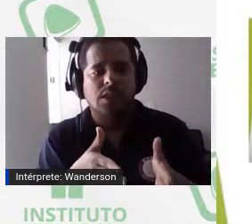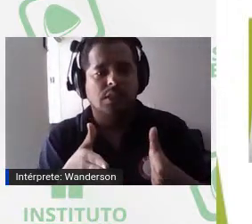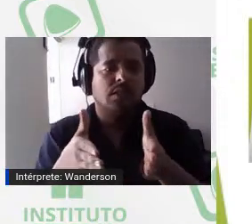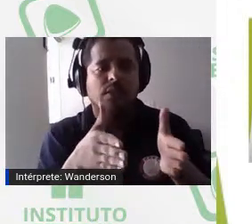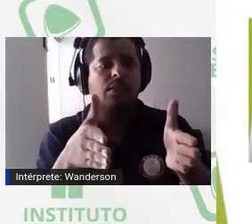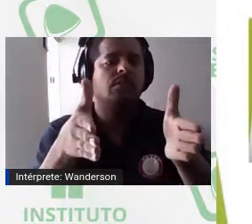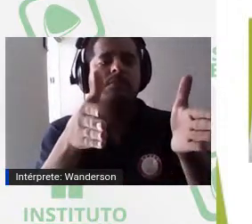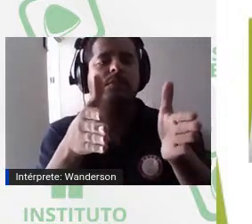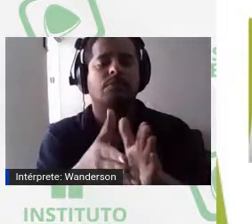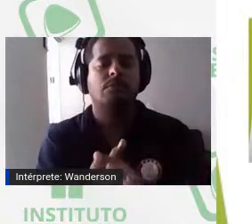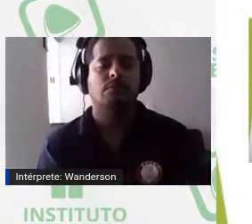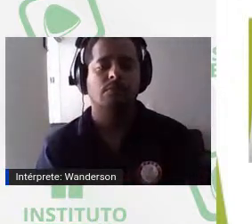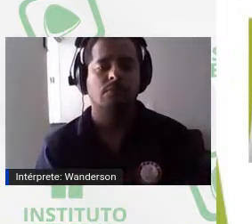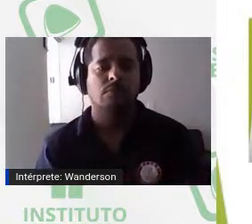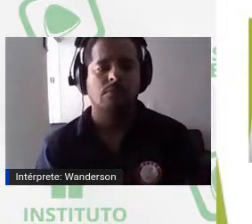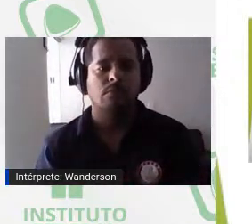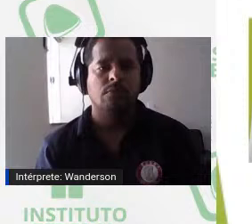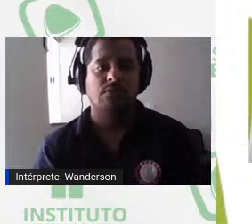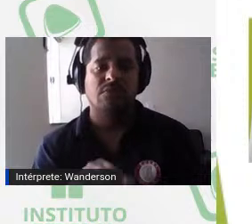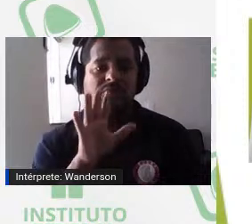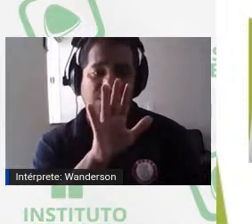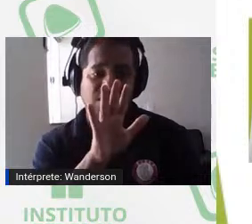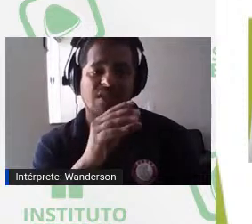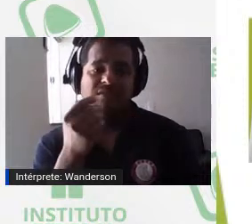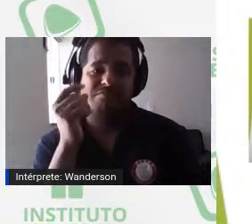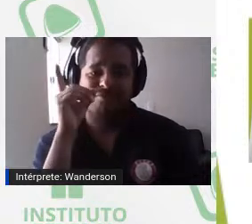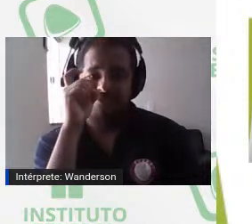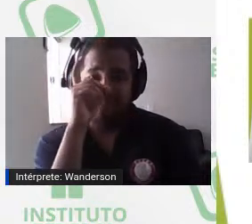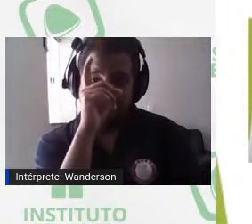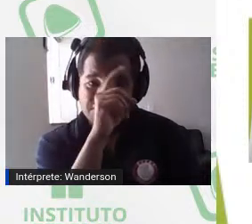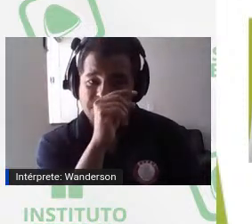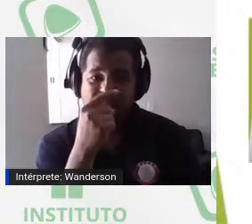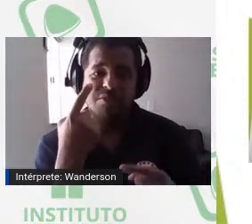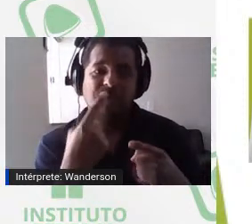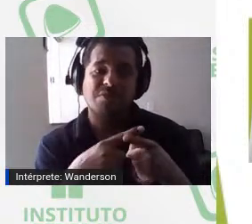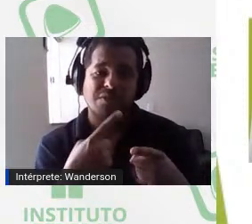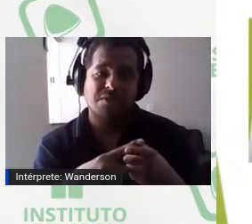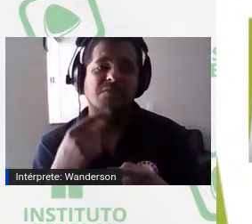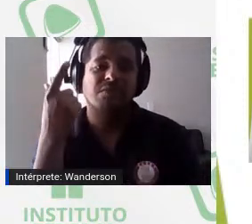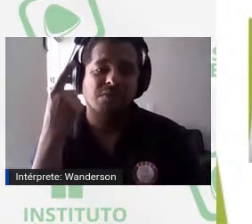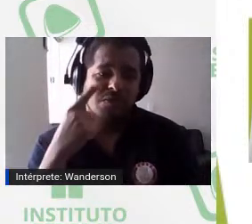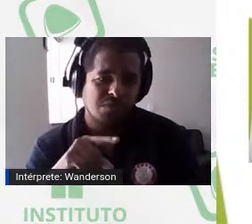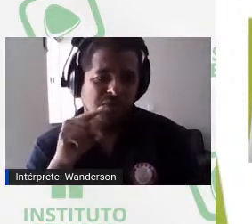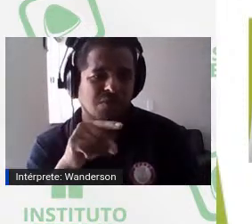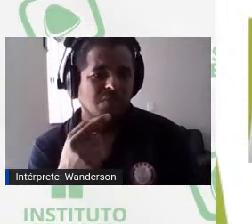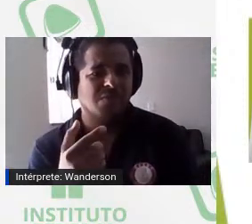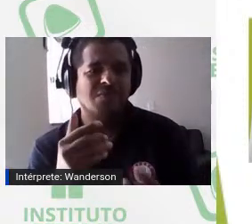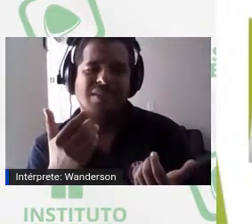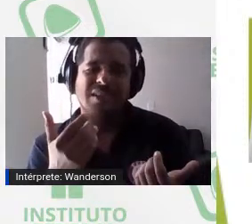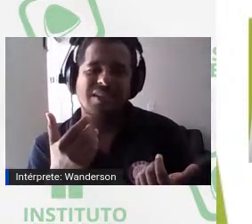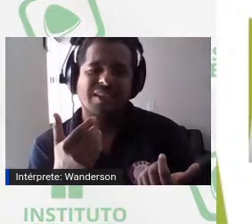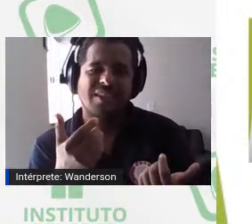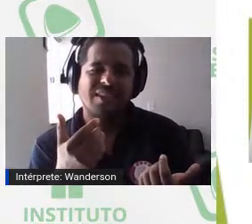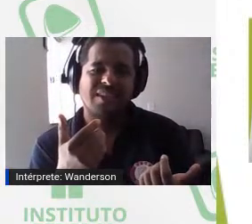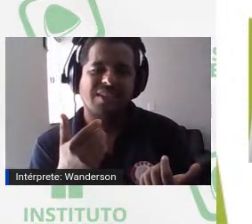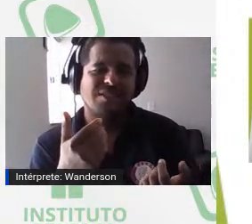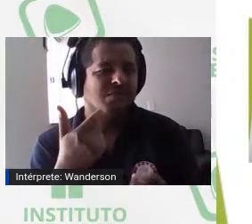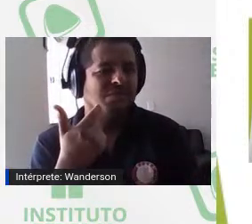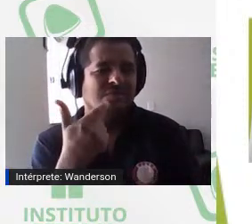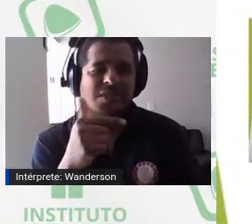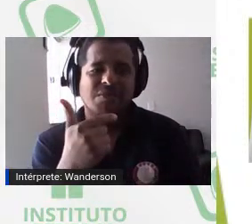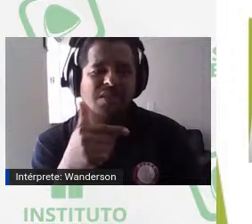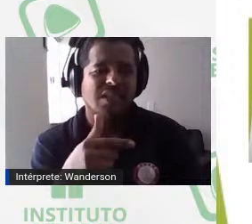foi uma dificuldade enorme, porque, volto a repetir, muitos de nós não tivemos esse conhecimento prévio,